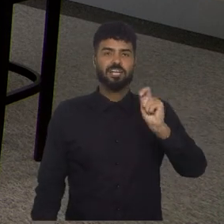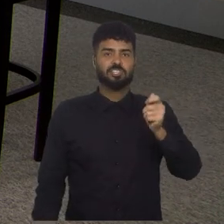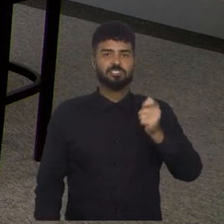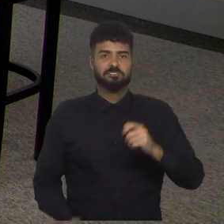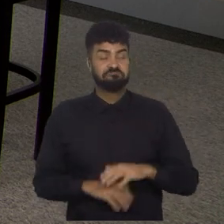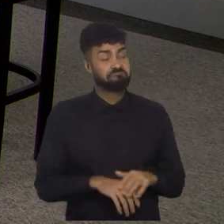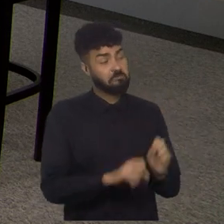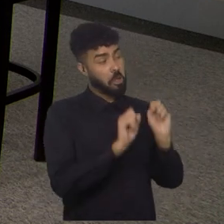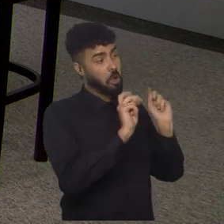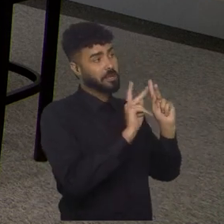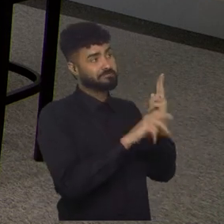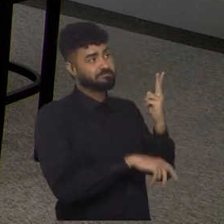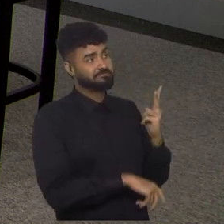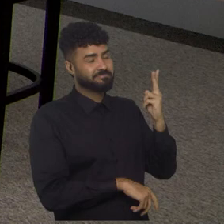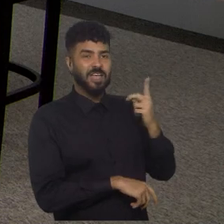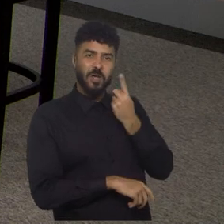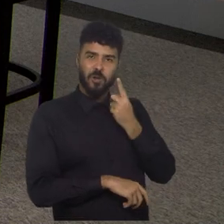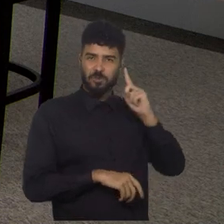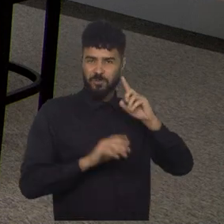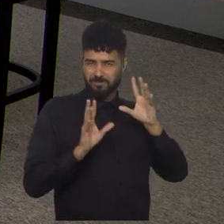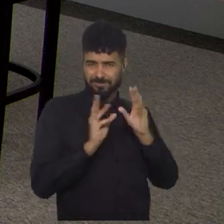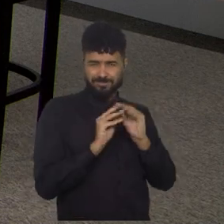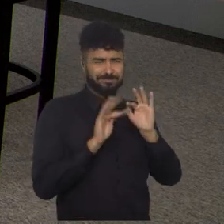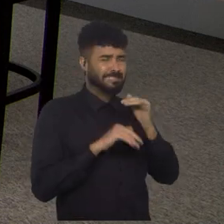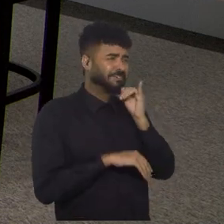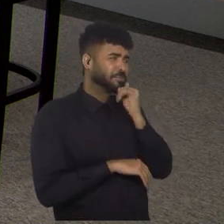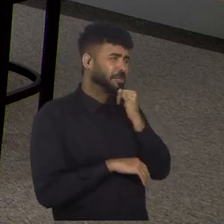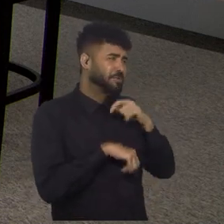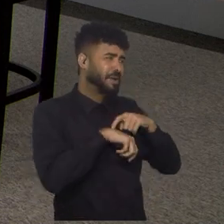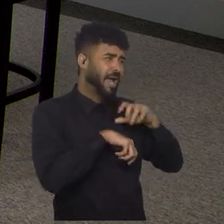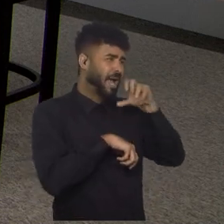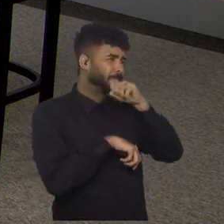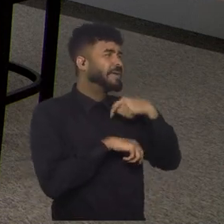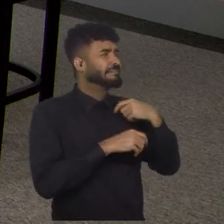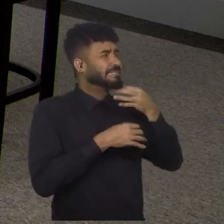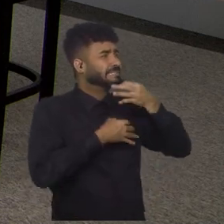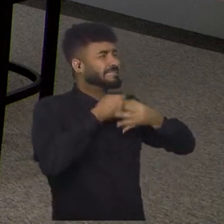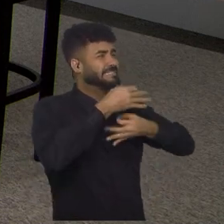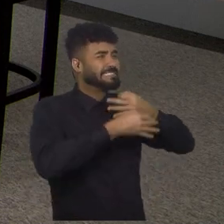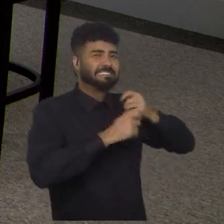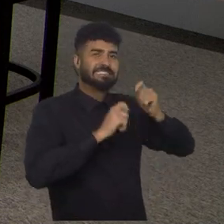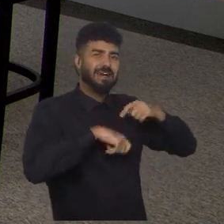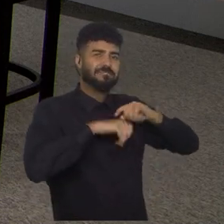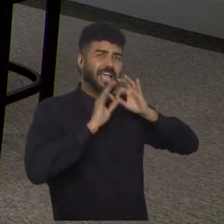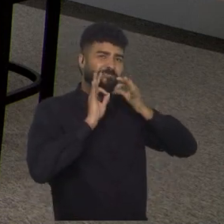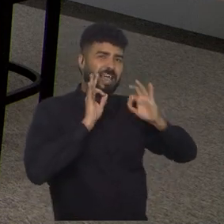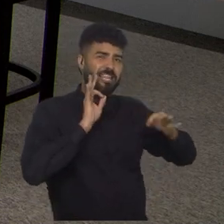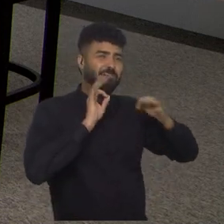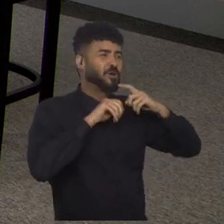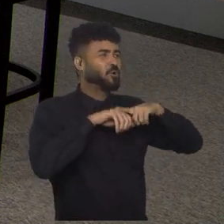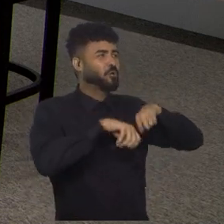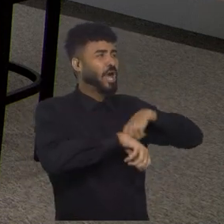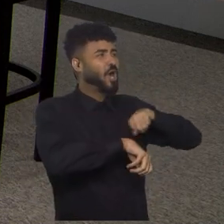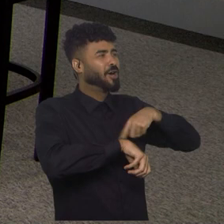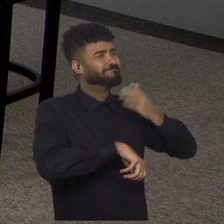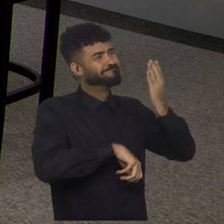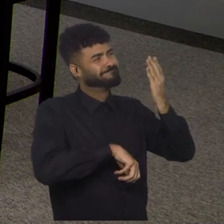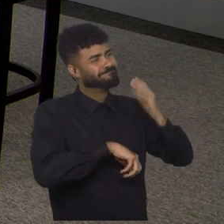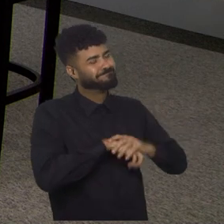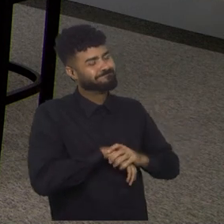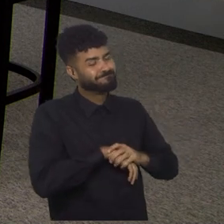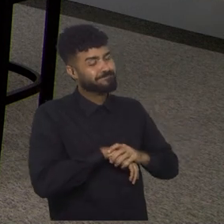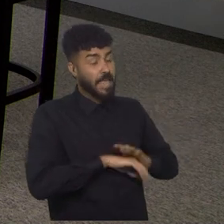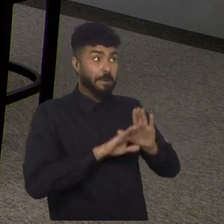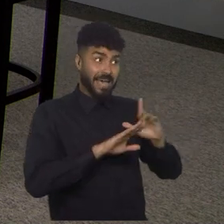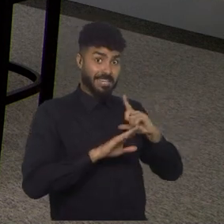Muito bem, muito bem. E para a gente ir encerrando, infelizmente, eu ficaria com vocês aqui a tarde toda. Mas... A gente